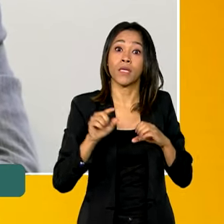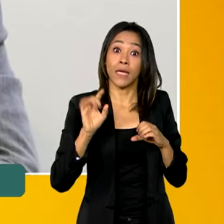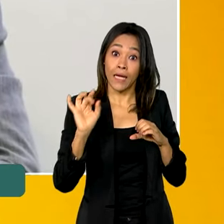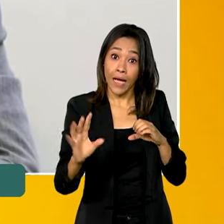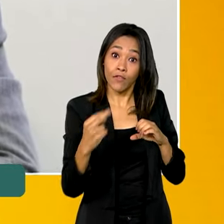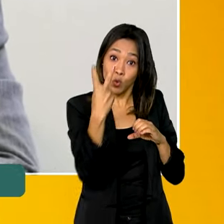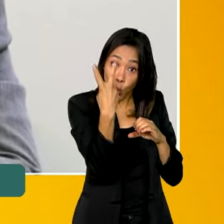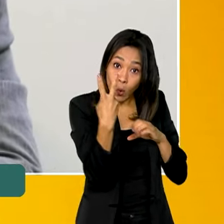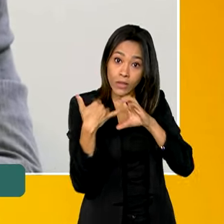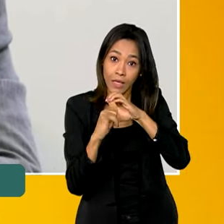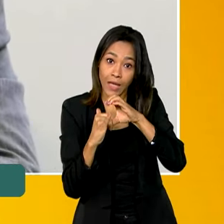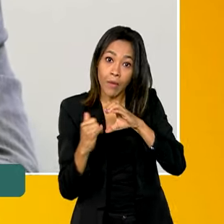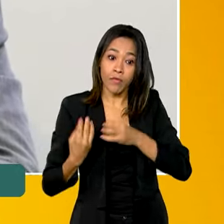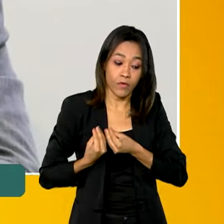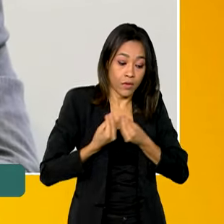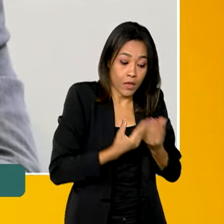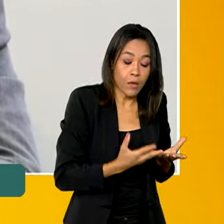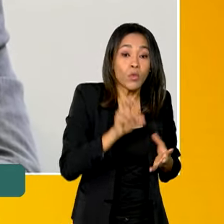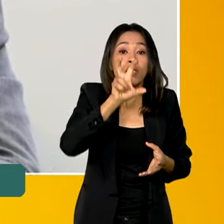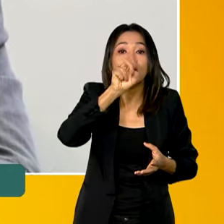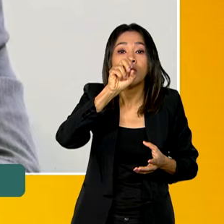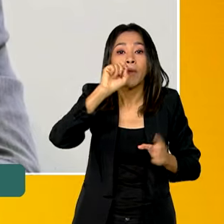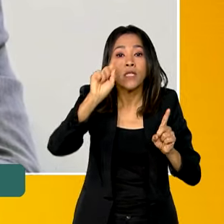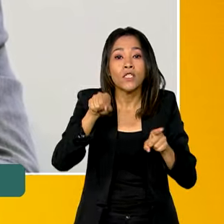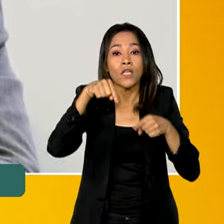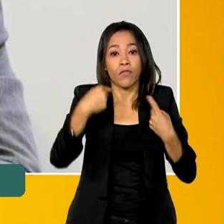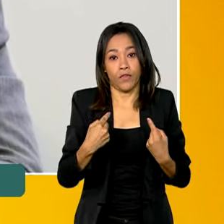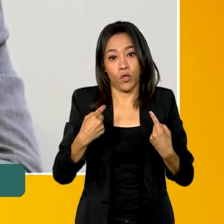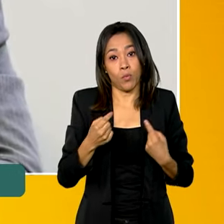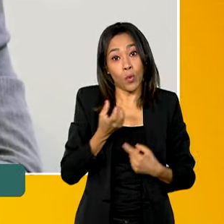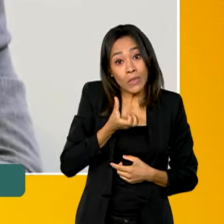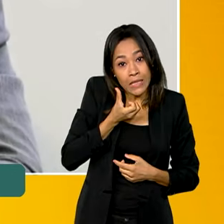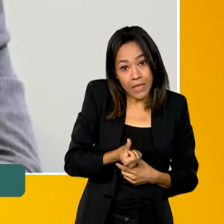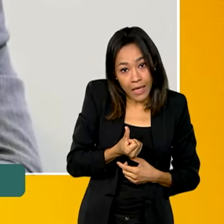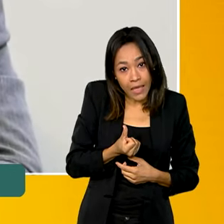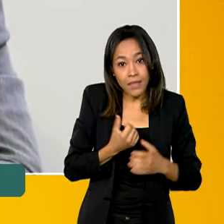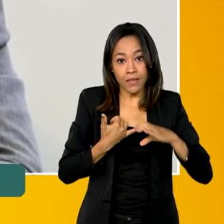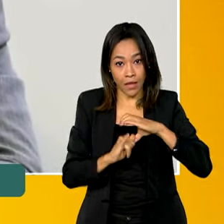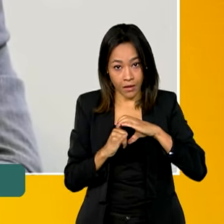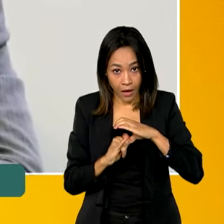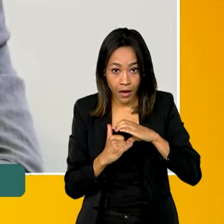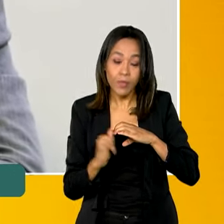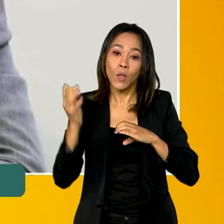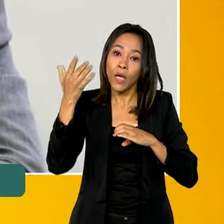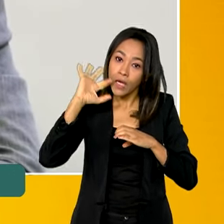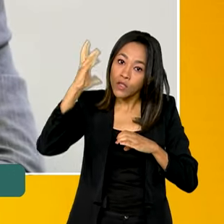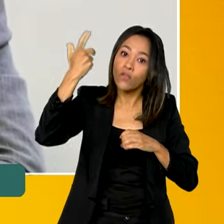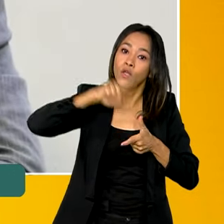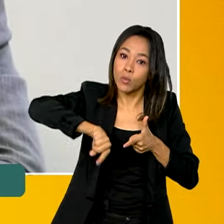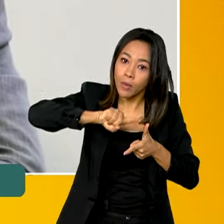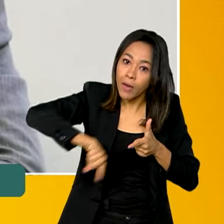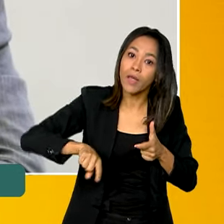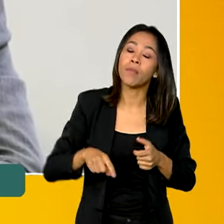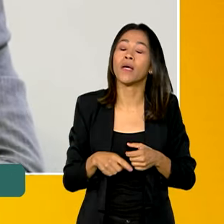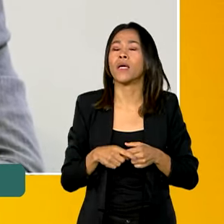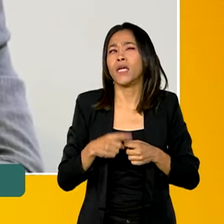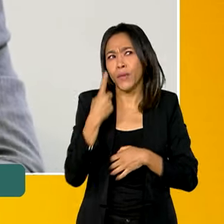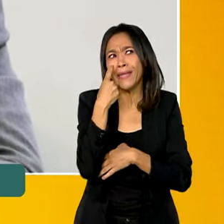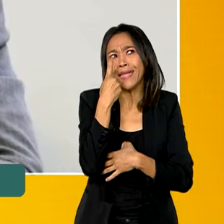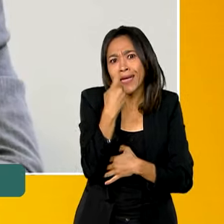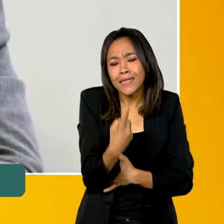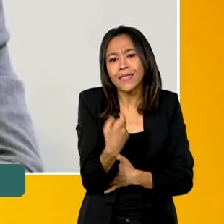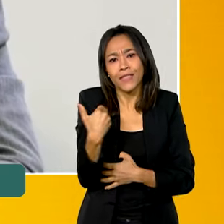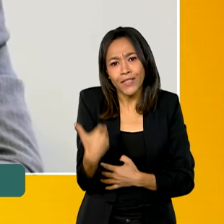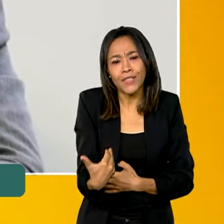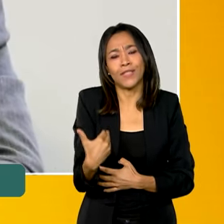então foram 50 desafios com eh resolvidos por 100 startups e o mais interessante disso é que a gente vê assim por mais que a